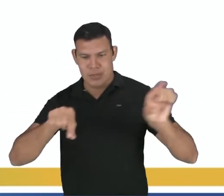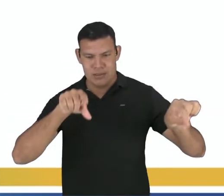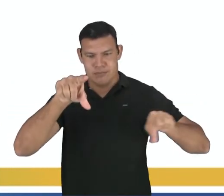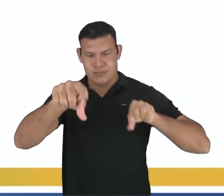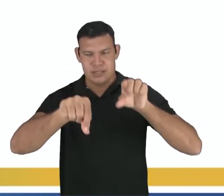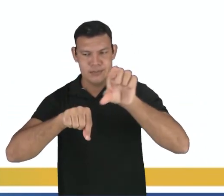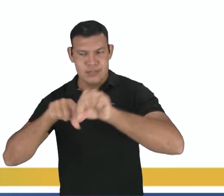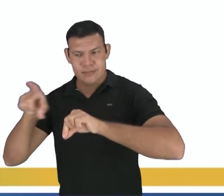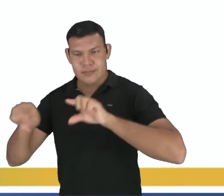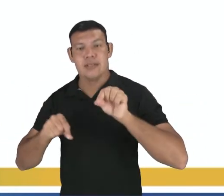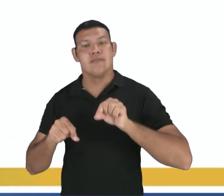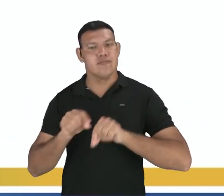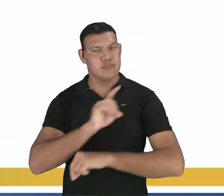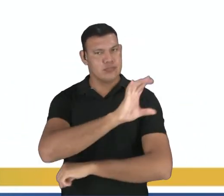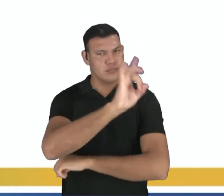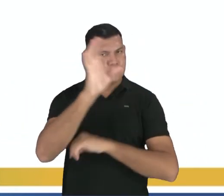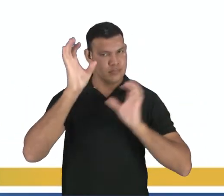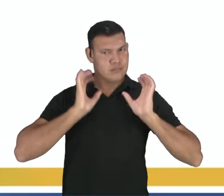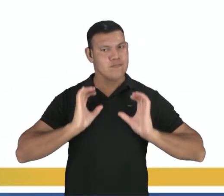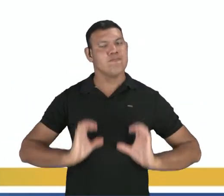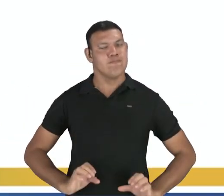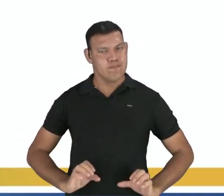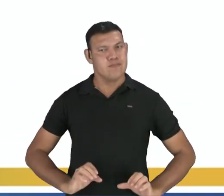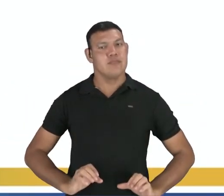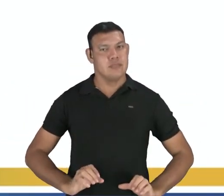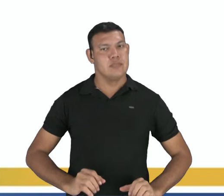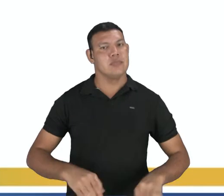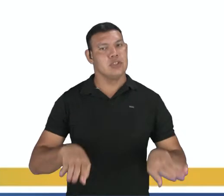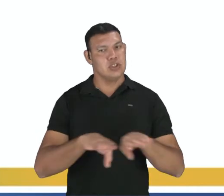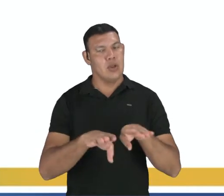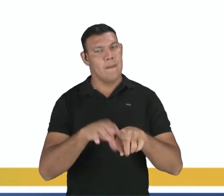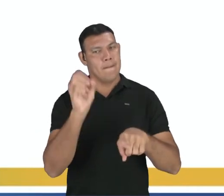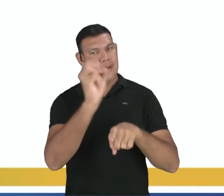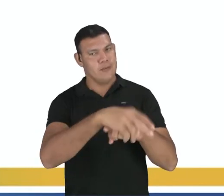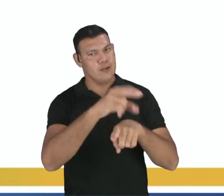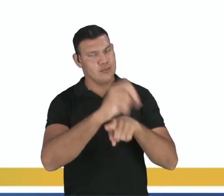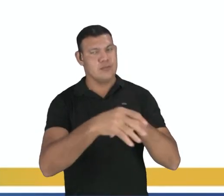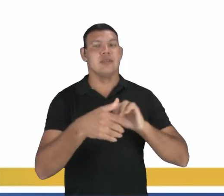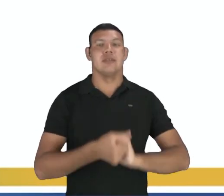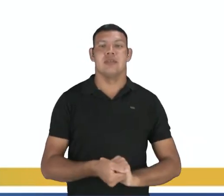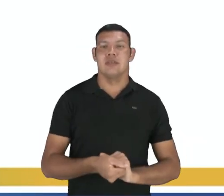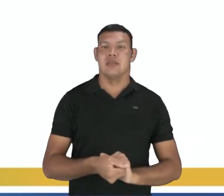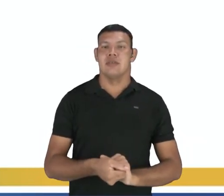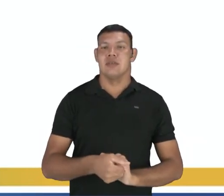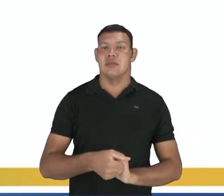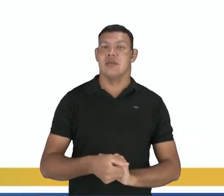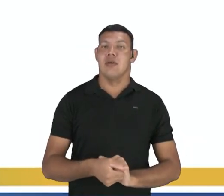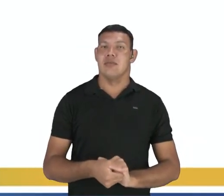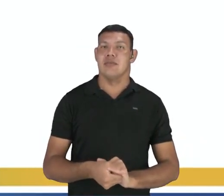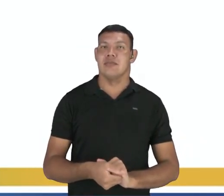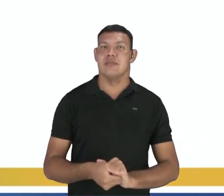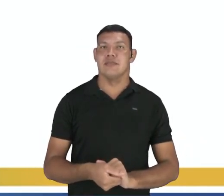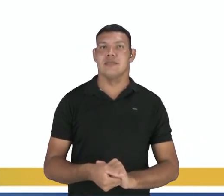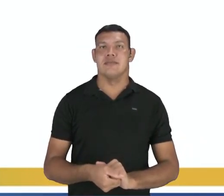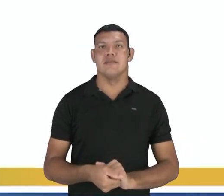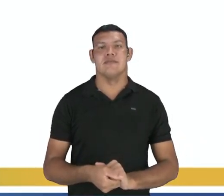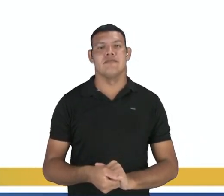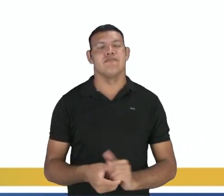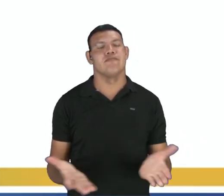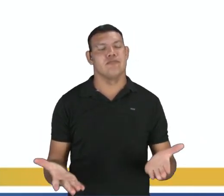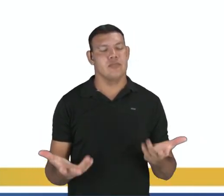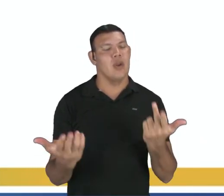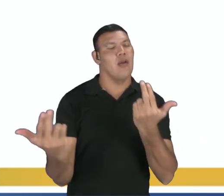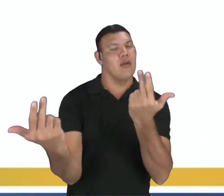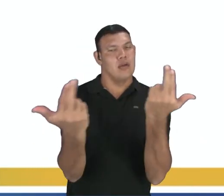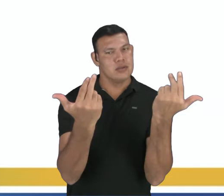cidadãos se deve garantir iguais oportunidades para expressar uma opção, cujo peso se considerará igual